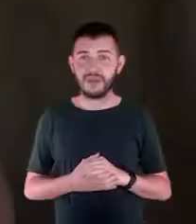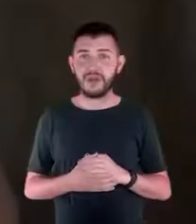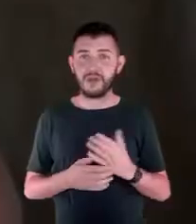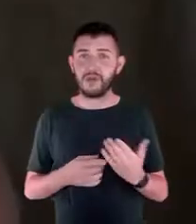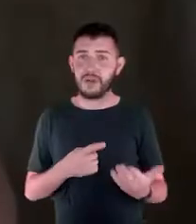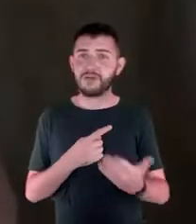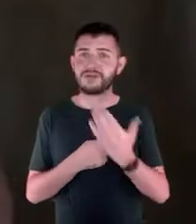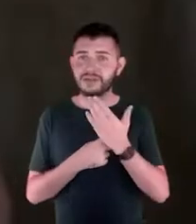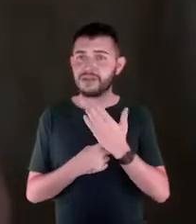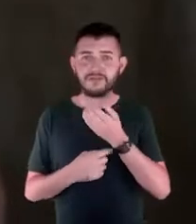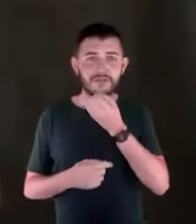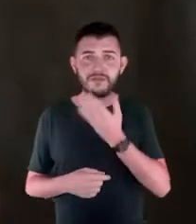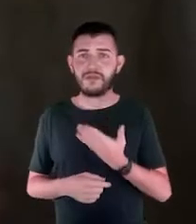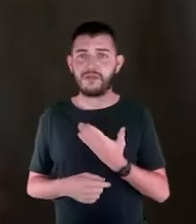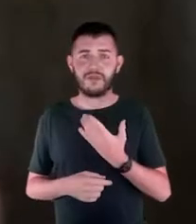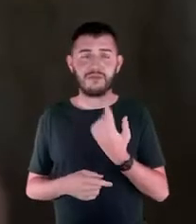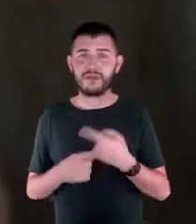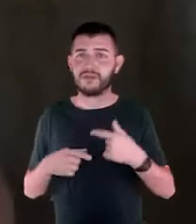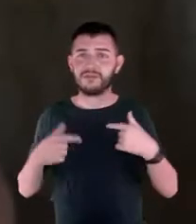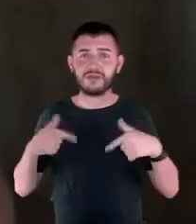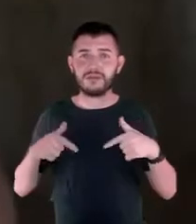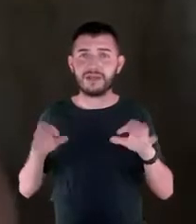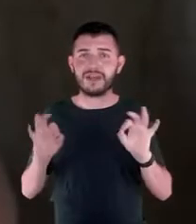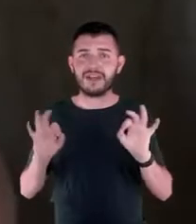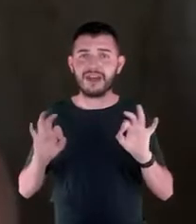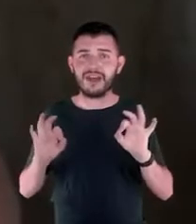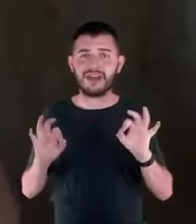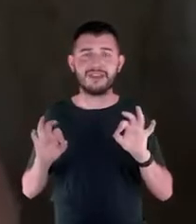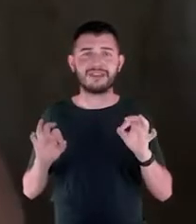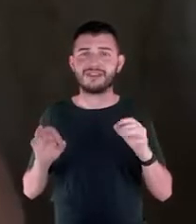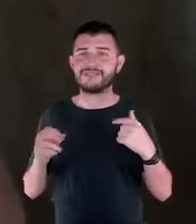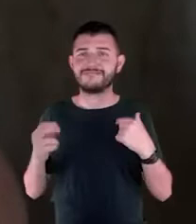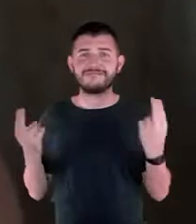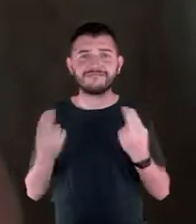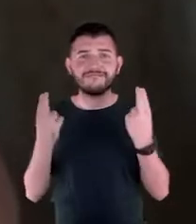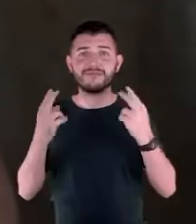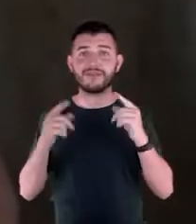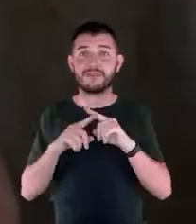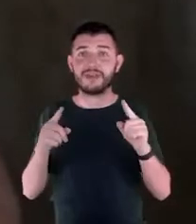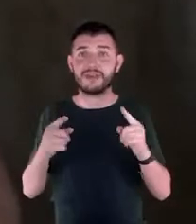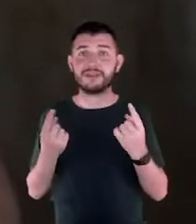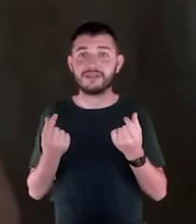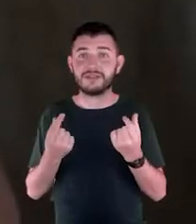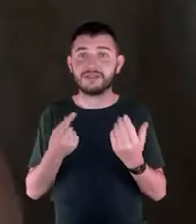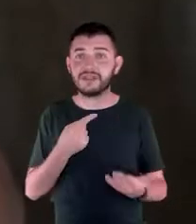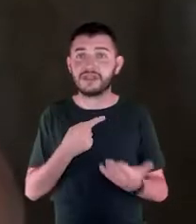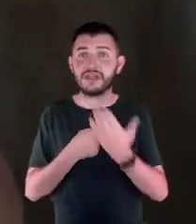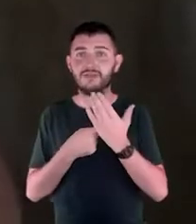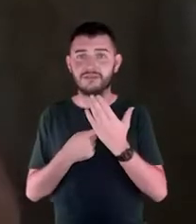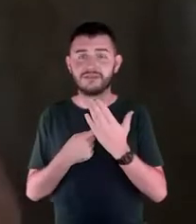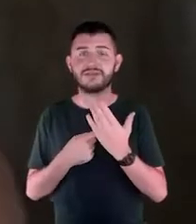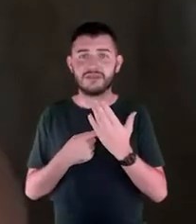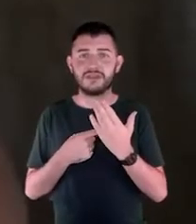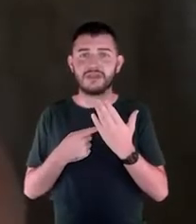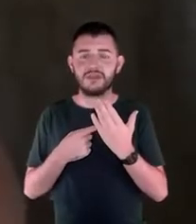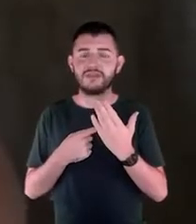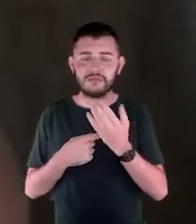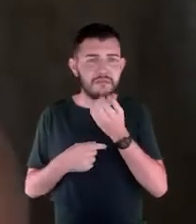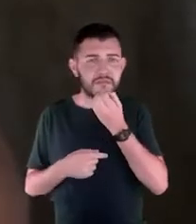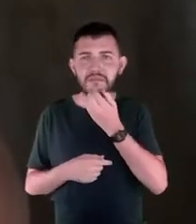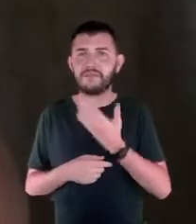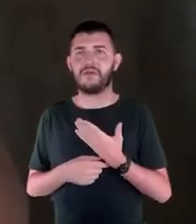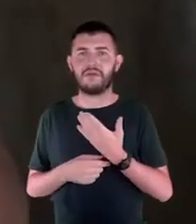A Bolsa do Brasil, para mim, foi uma coisa boa, né? Porque assim, eu estou sem trabalhar, sem condições. E esse auxílio,